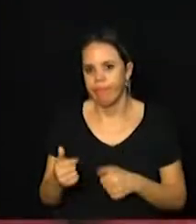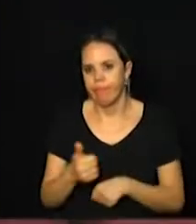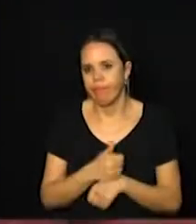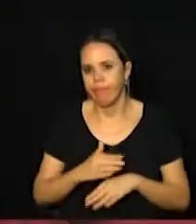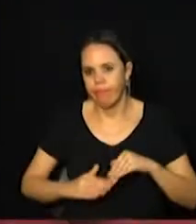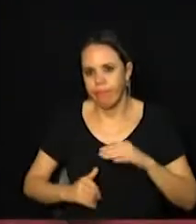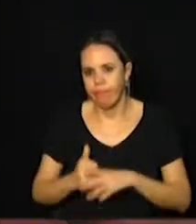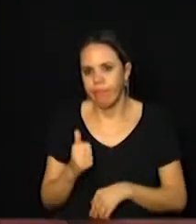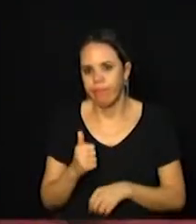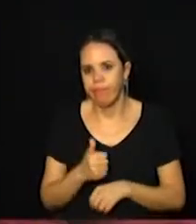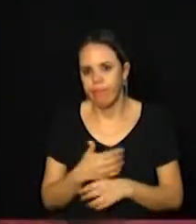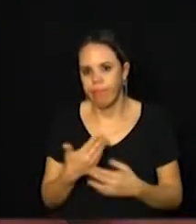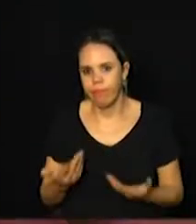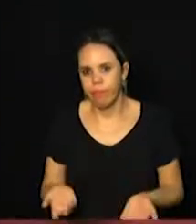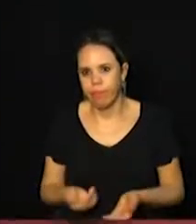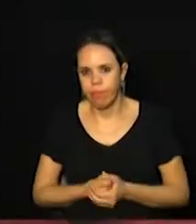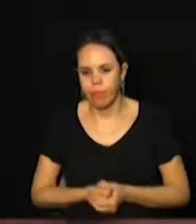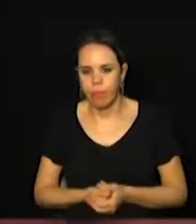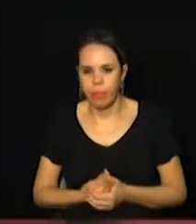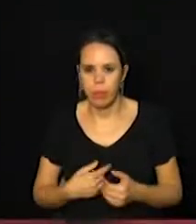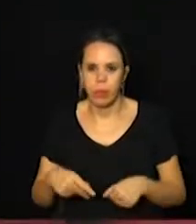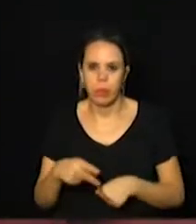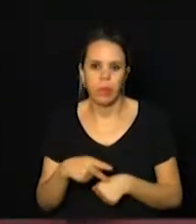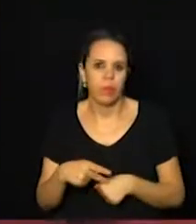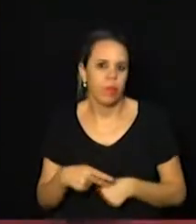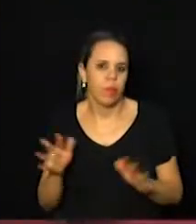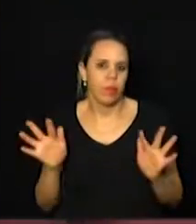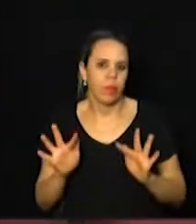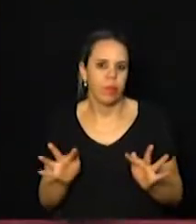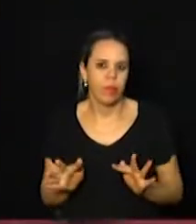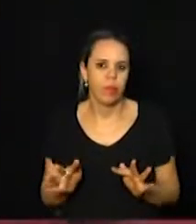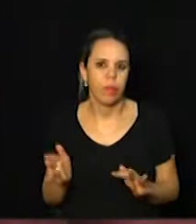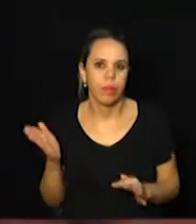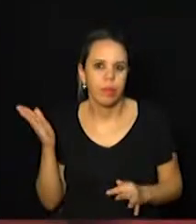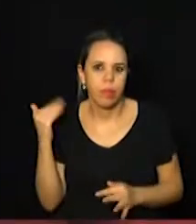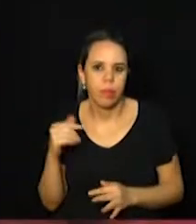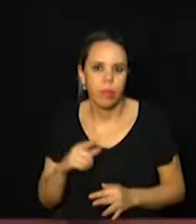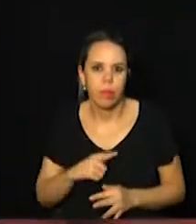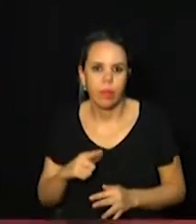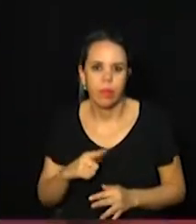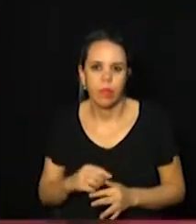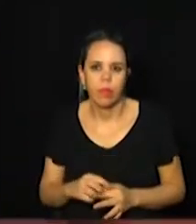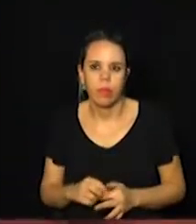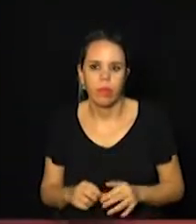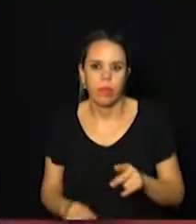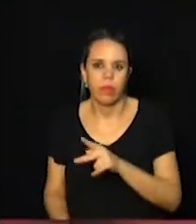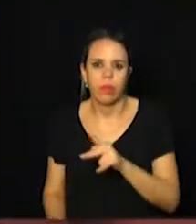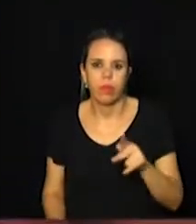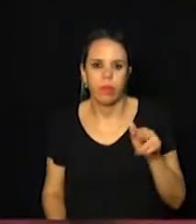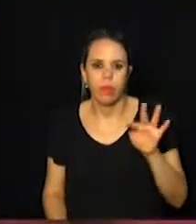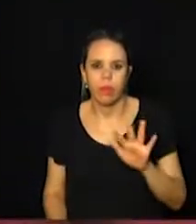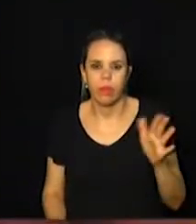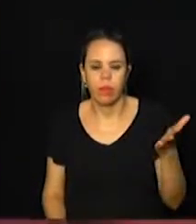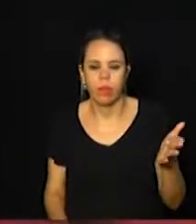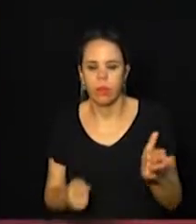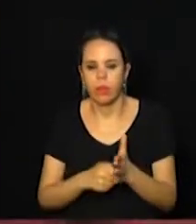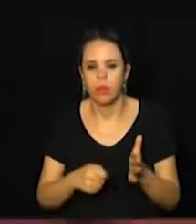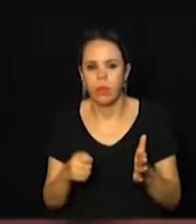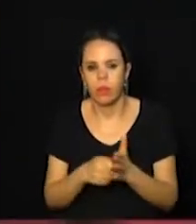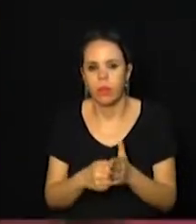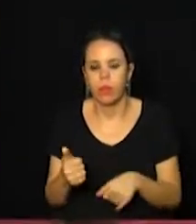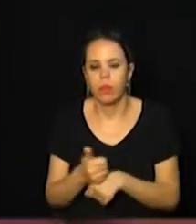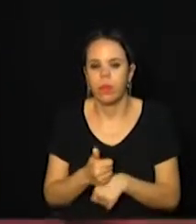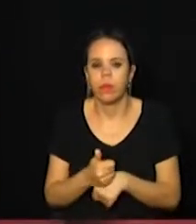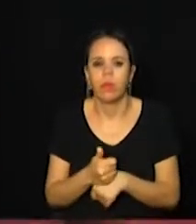profissionais frentista nosso país fico feliz em saber que tem um presidente de Federação que luta pela sua